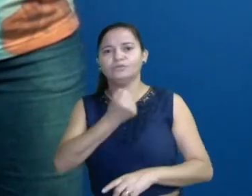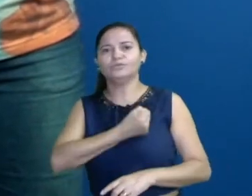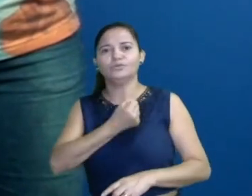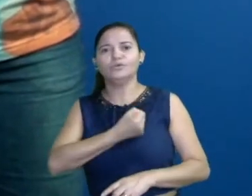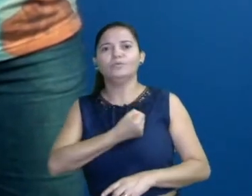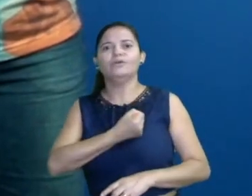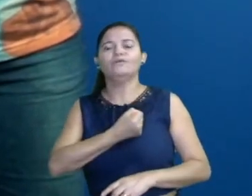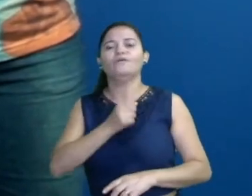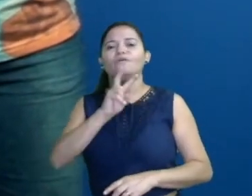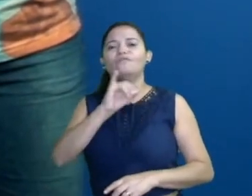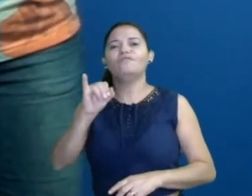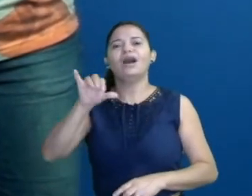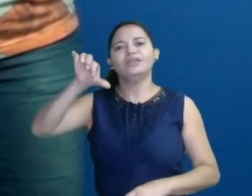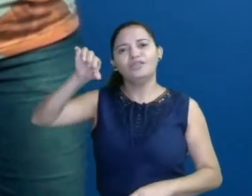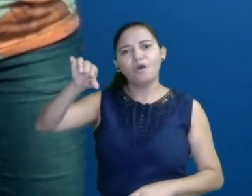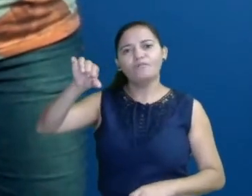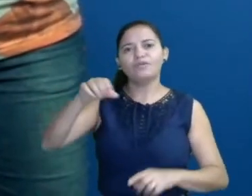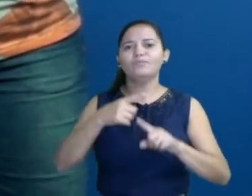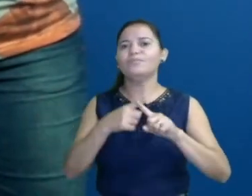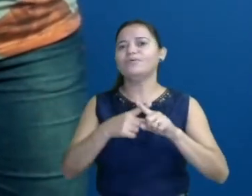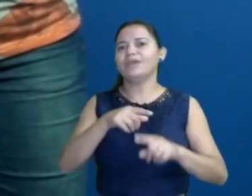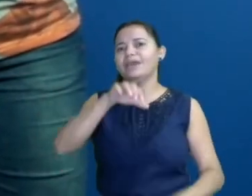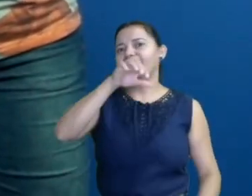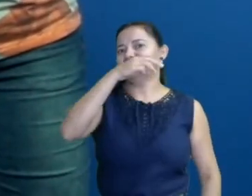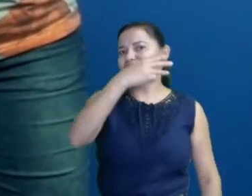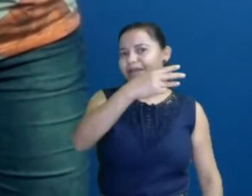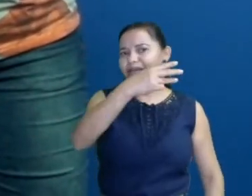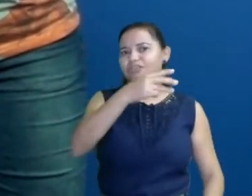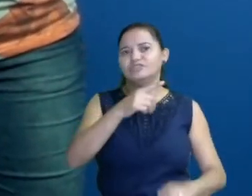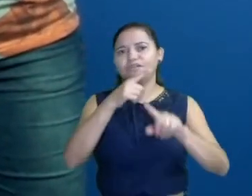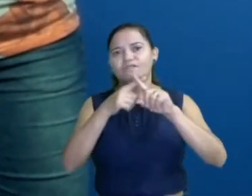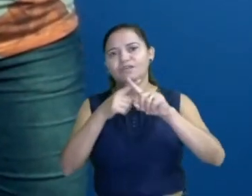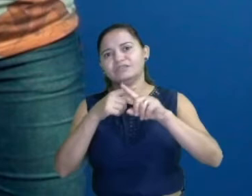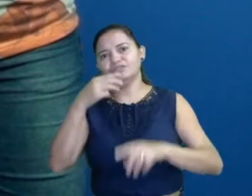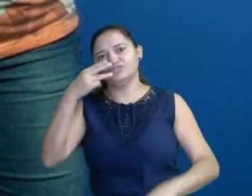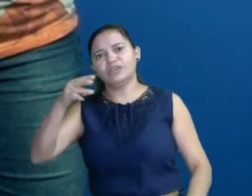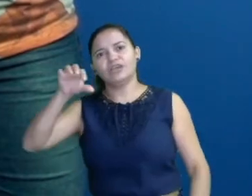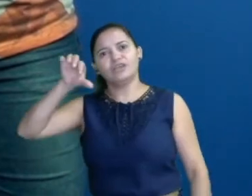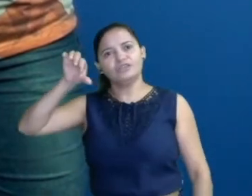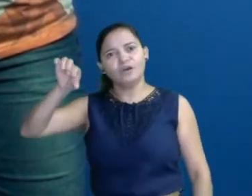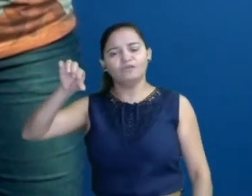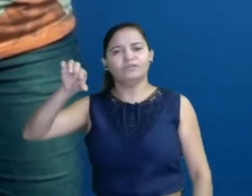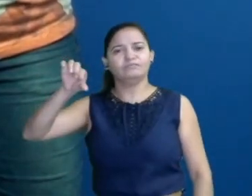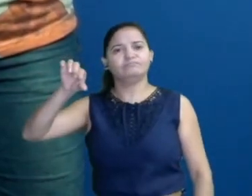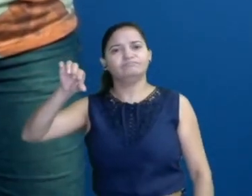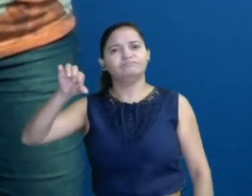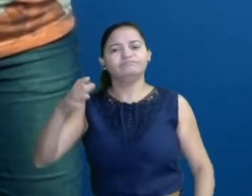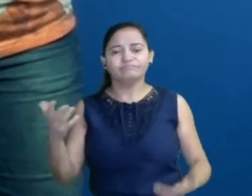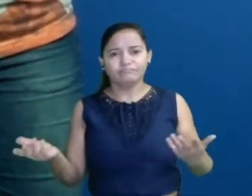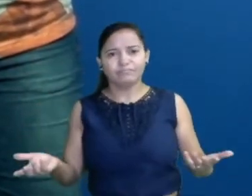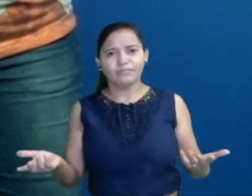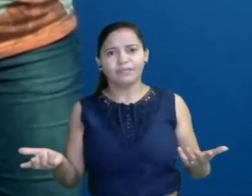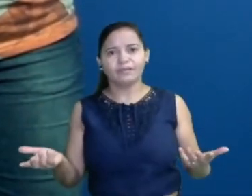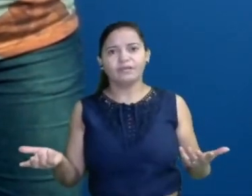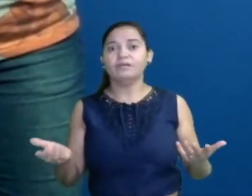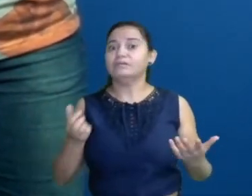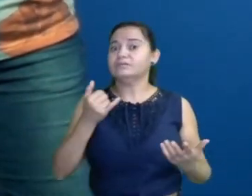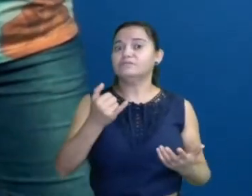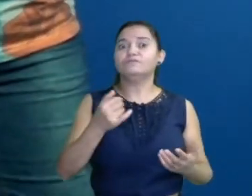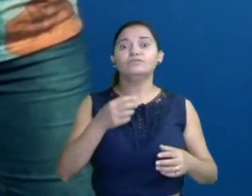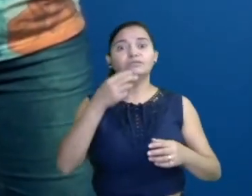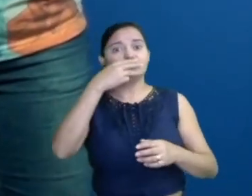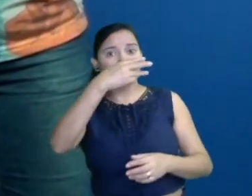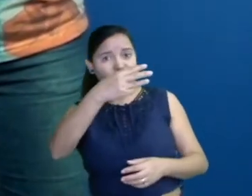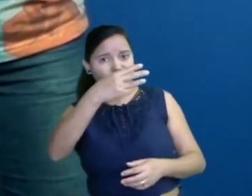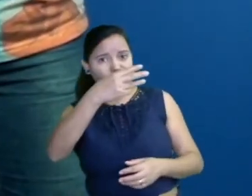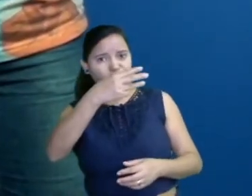vai ser 9 32 39 mas se fosse só o três em um dos fatores Então se fosse só três em um